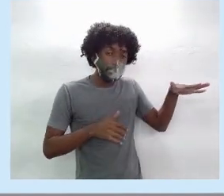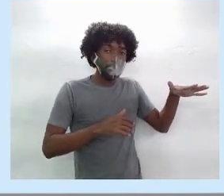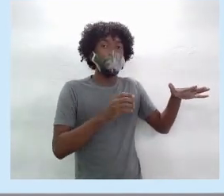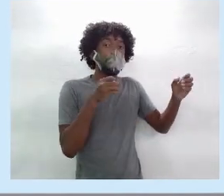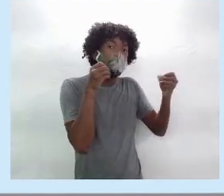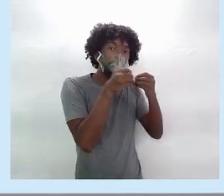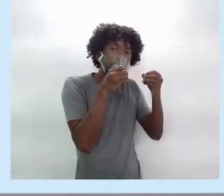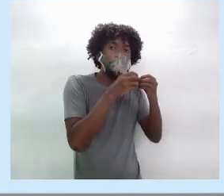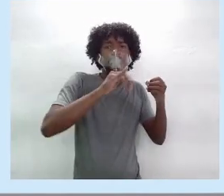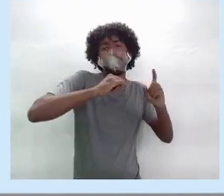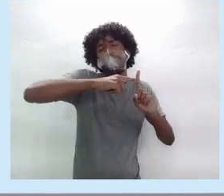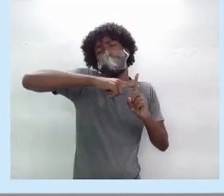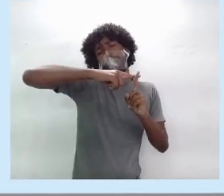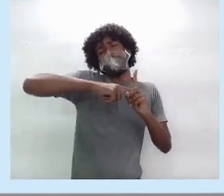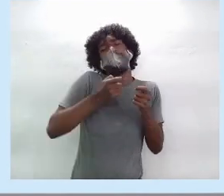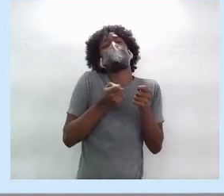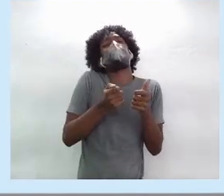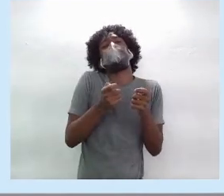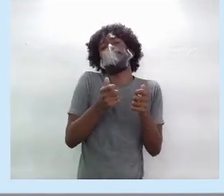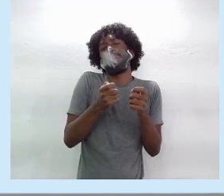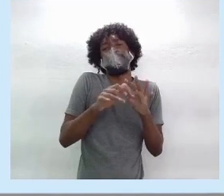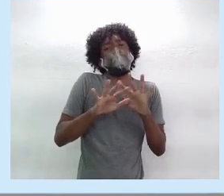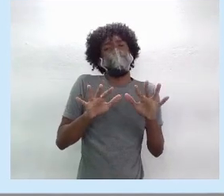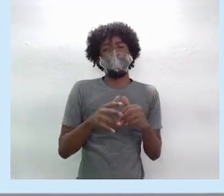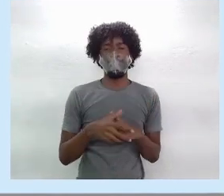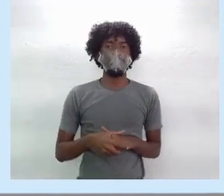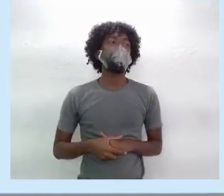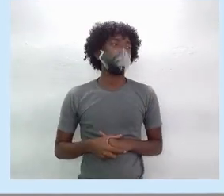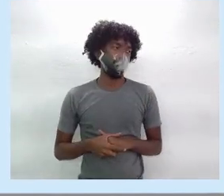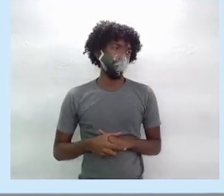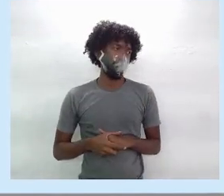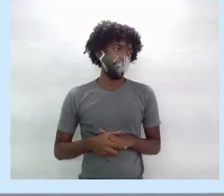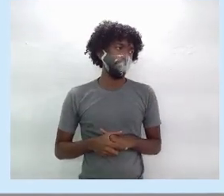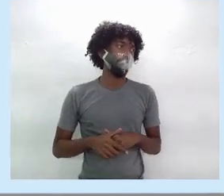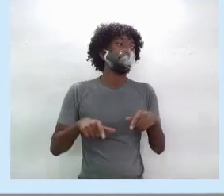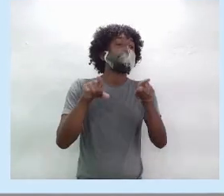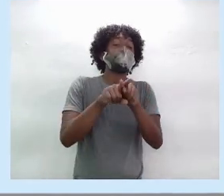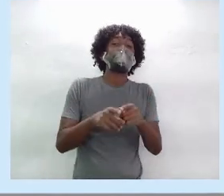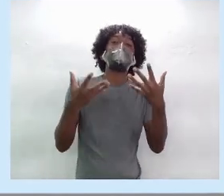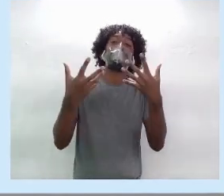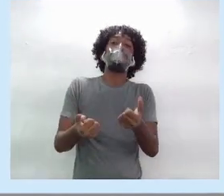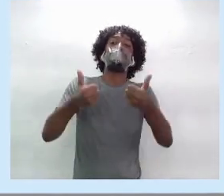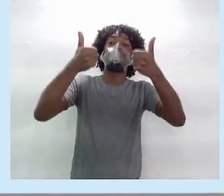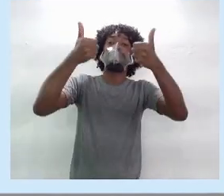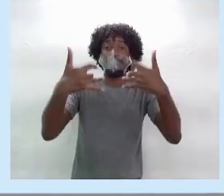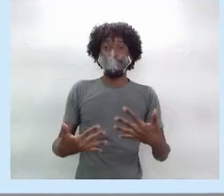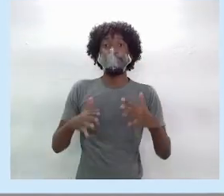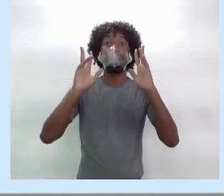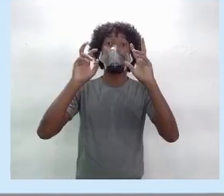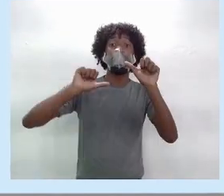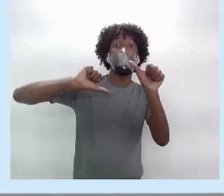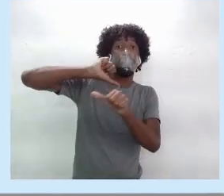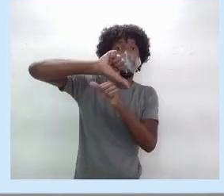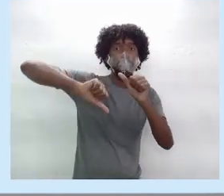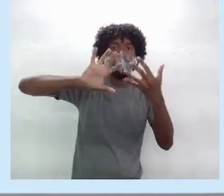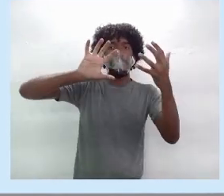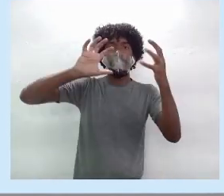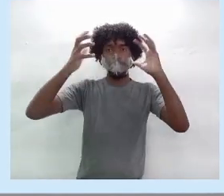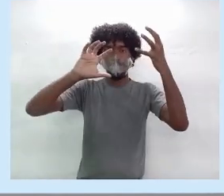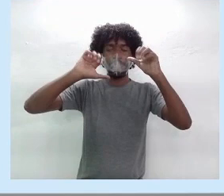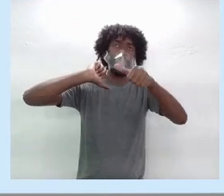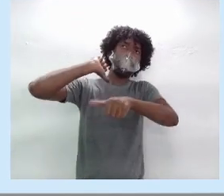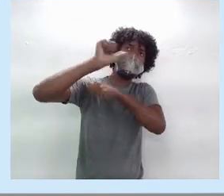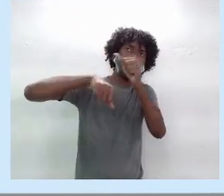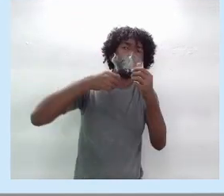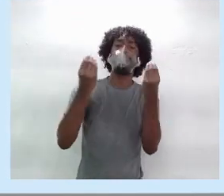a variação ela é bem menos. Bom, bora falar sobre as mudanças climáticas. O